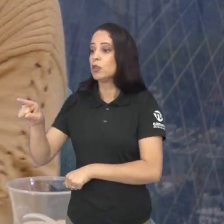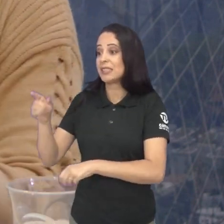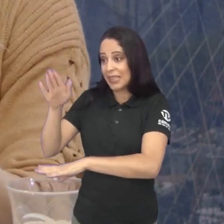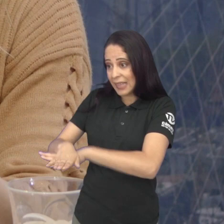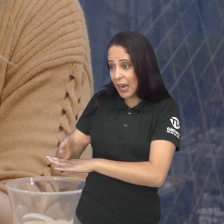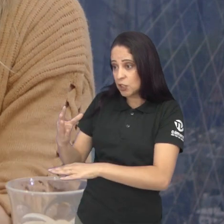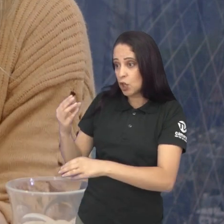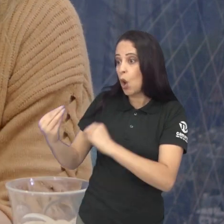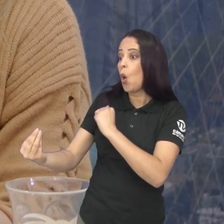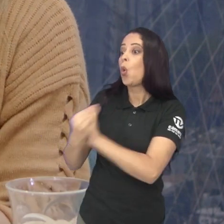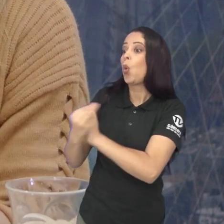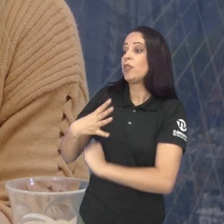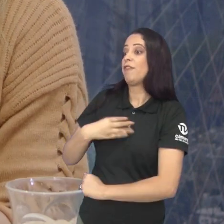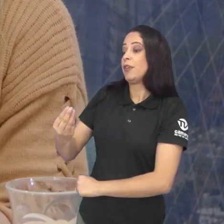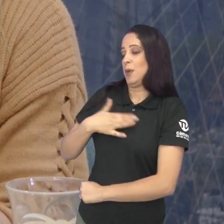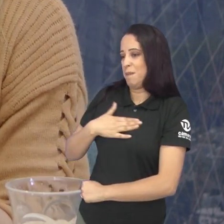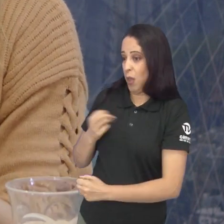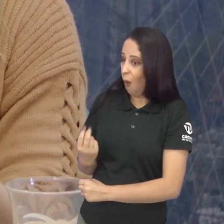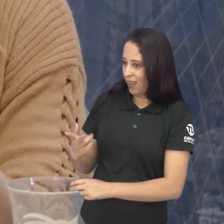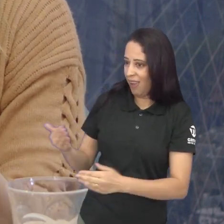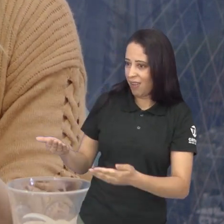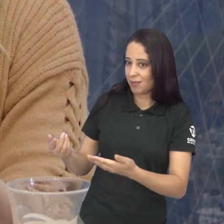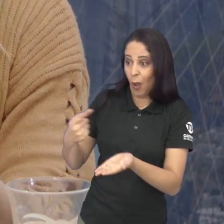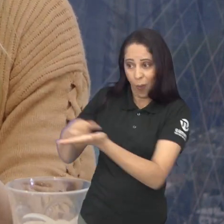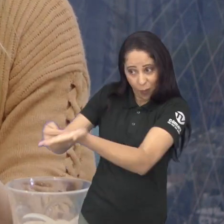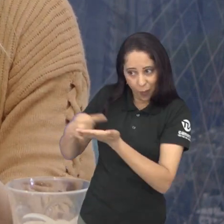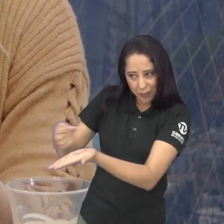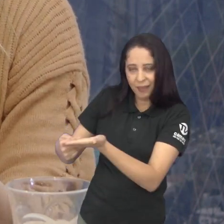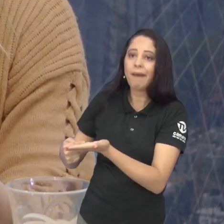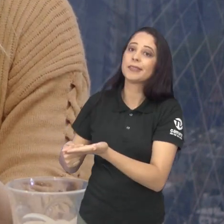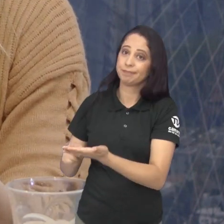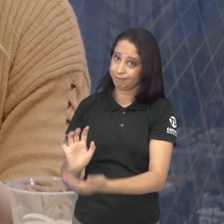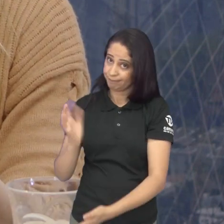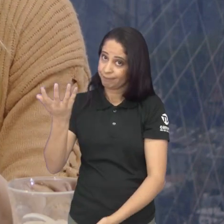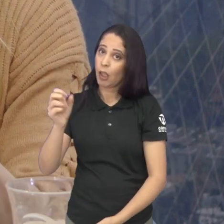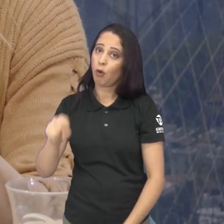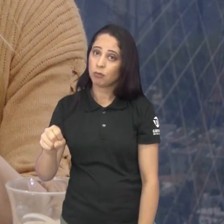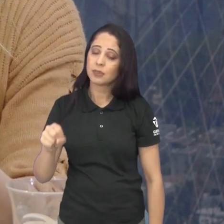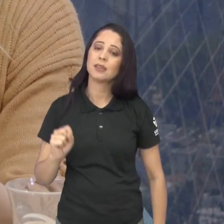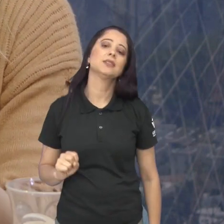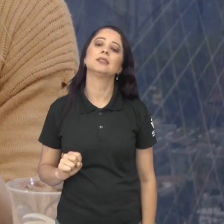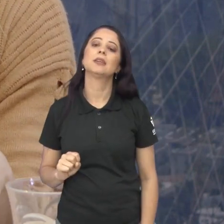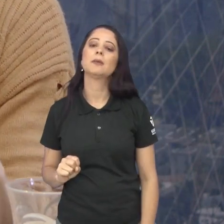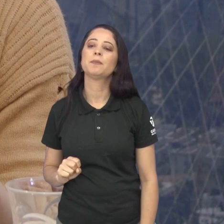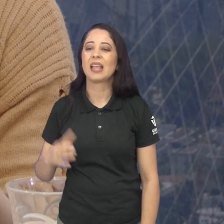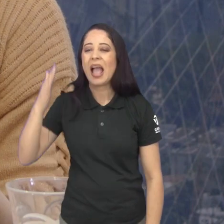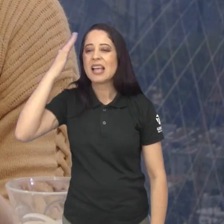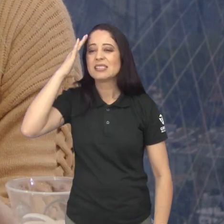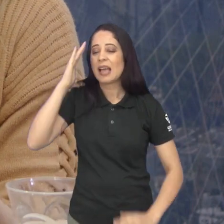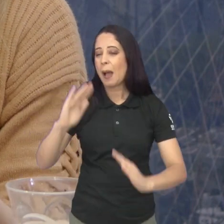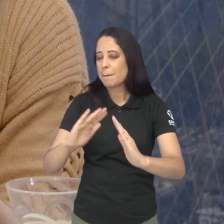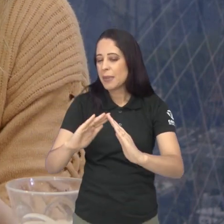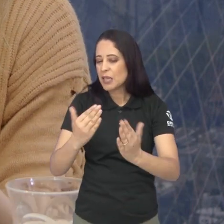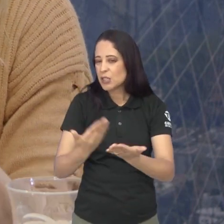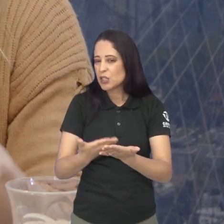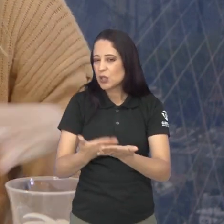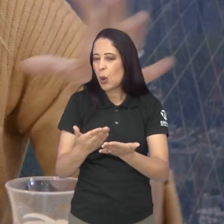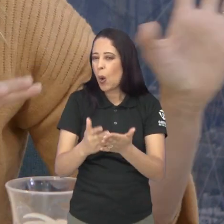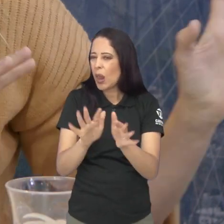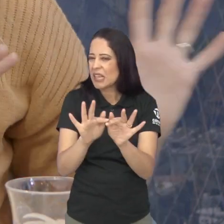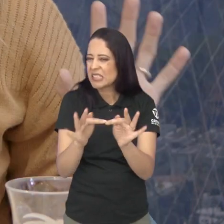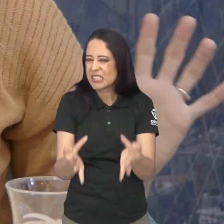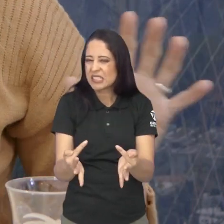autista. Então acontece muito isso de aquelas crechezinhas de bairro, sabe?